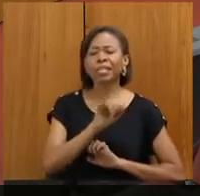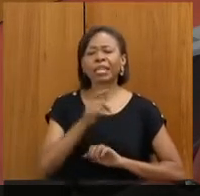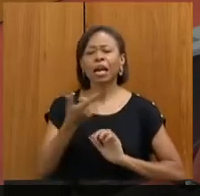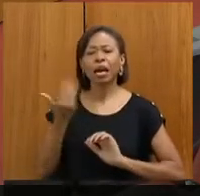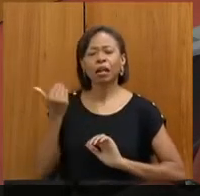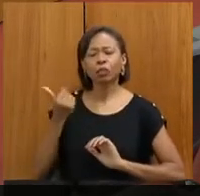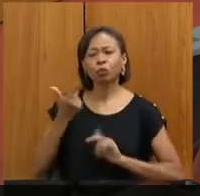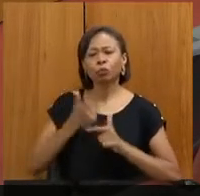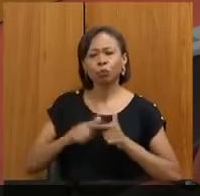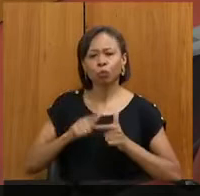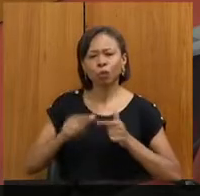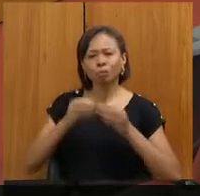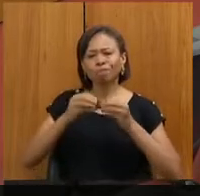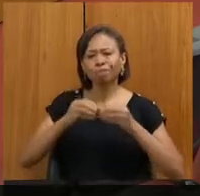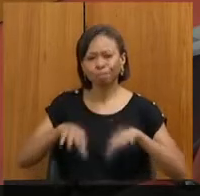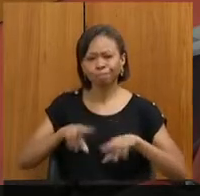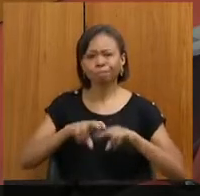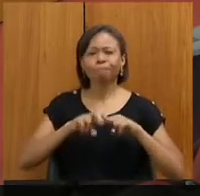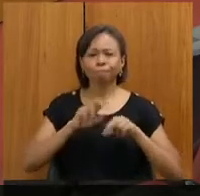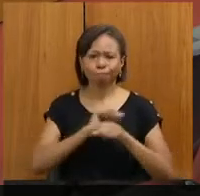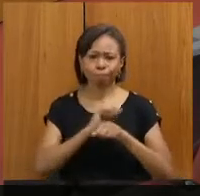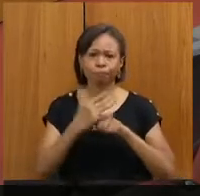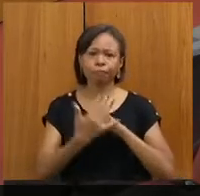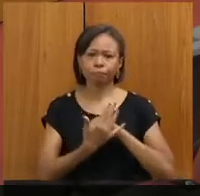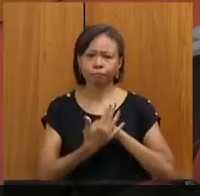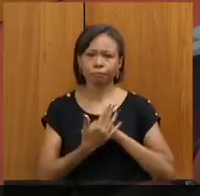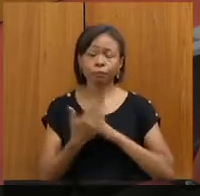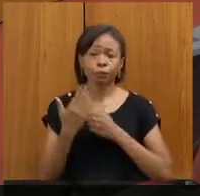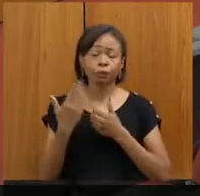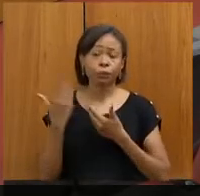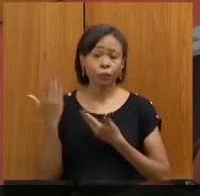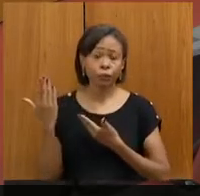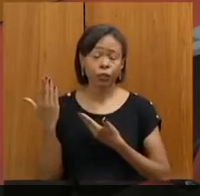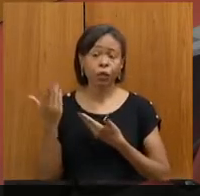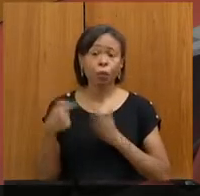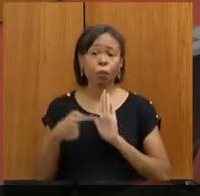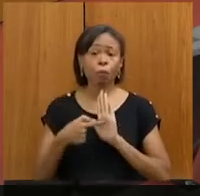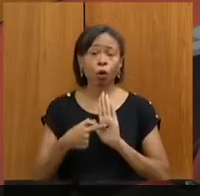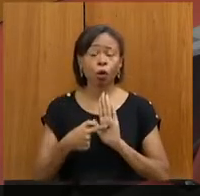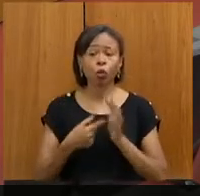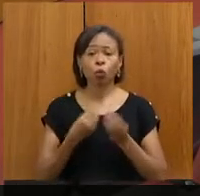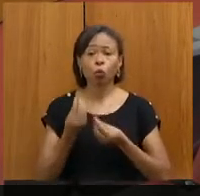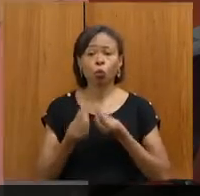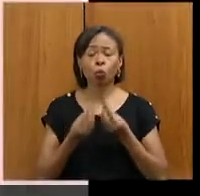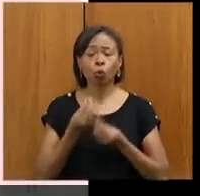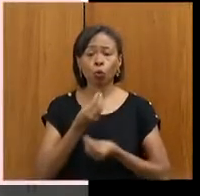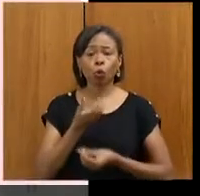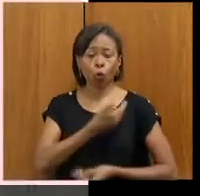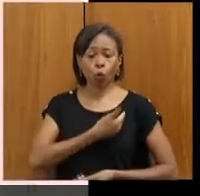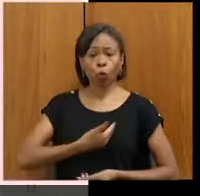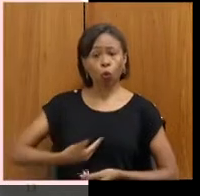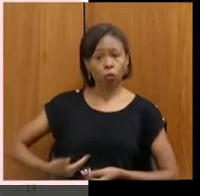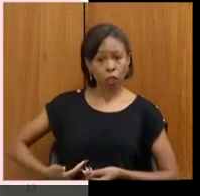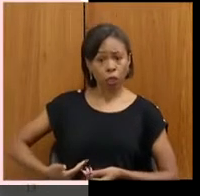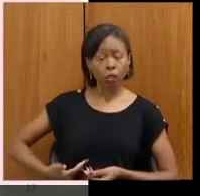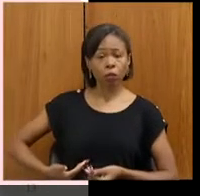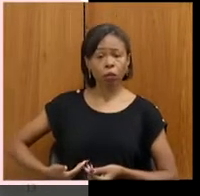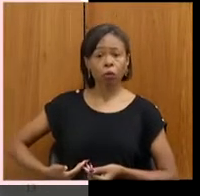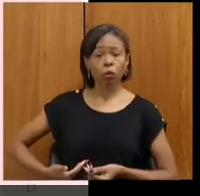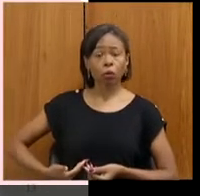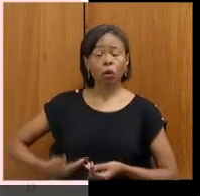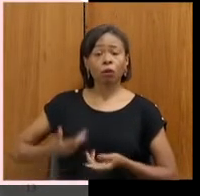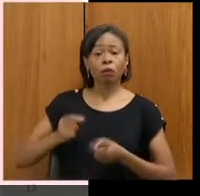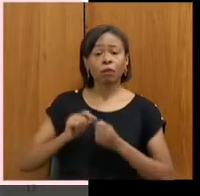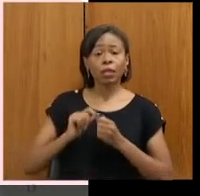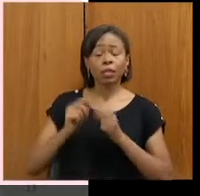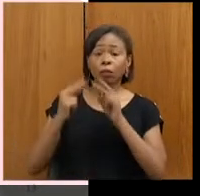com relação à pandemia próximo por favor ali mostra o atendimento do estado com relação à o presencial e